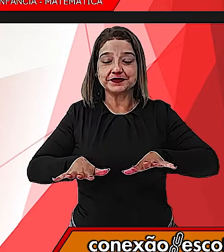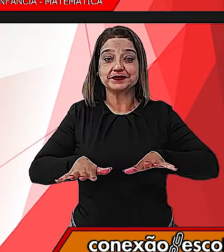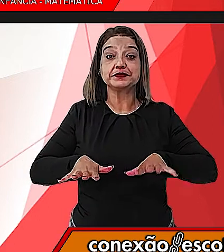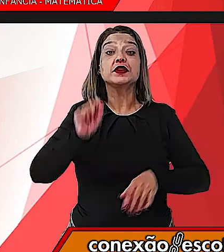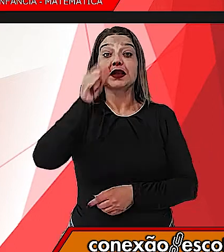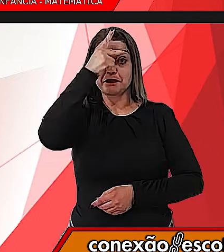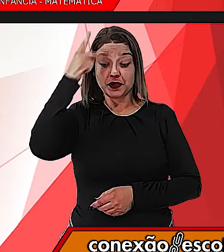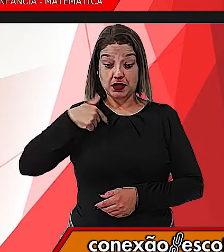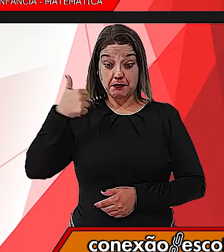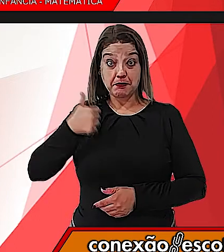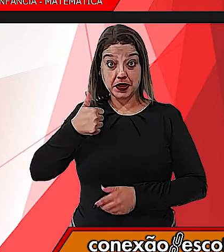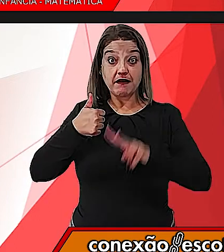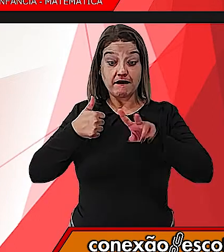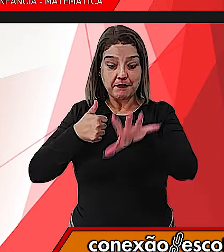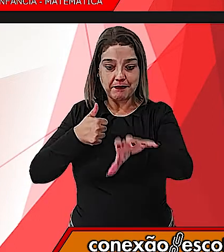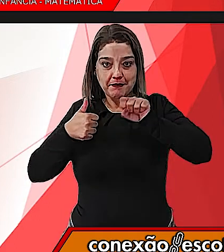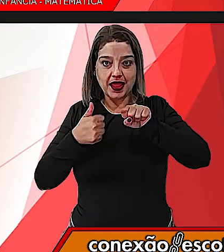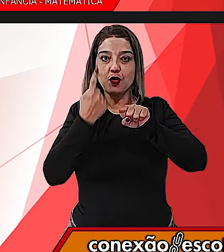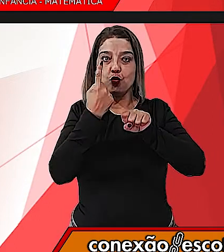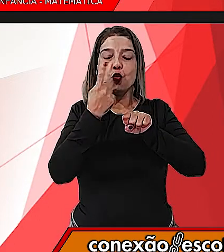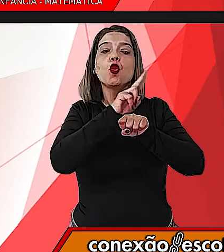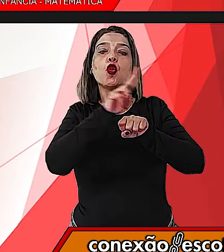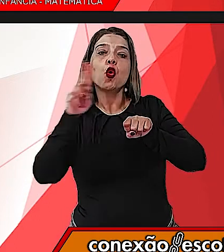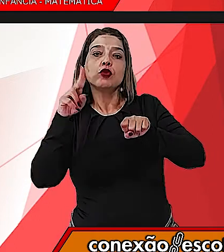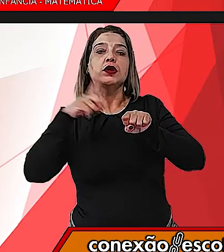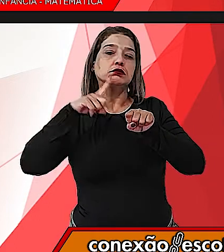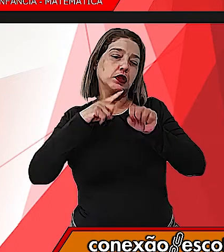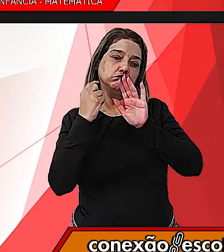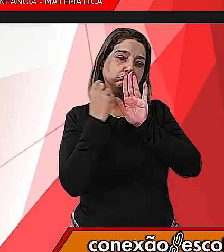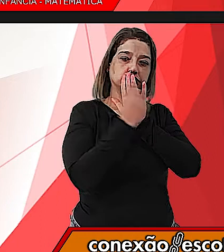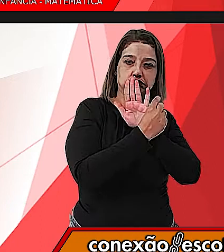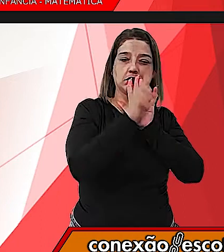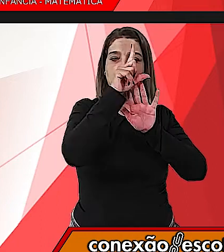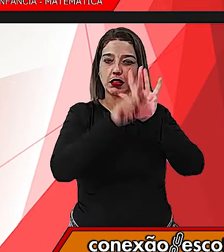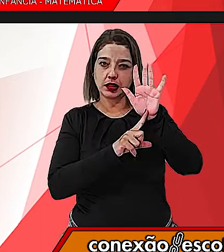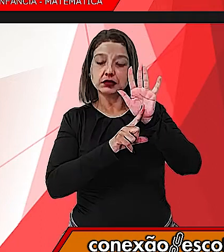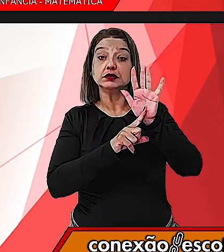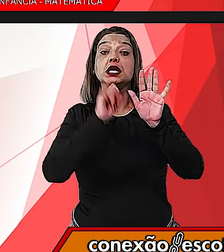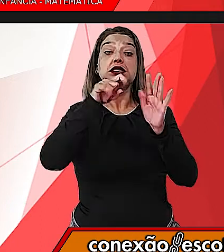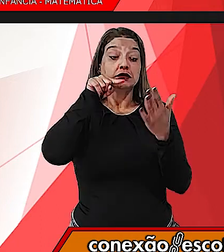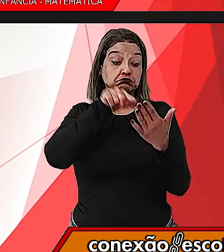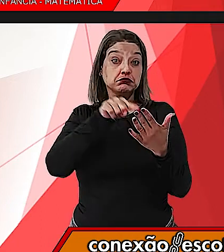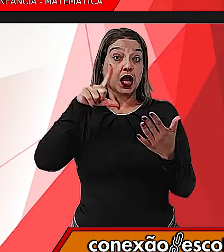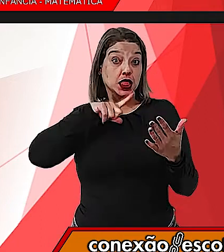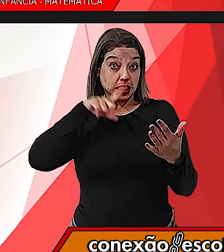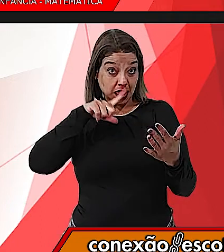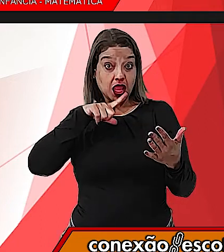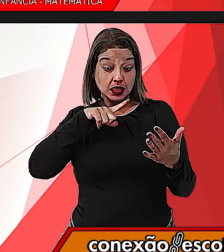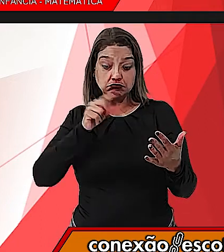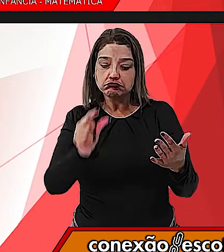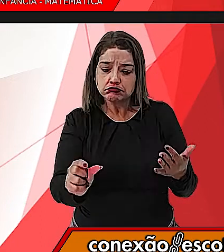O primeiro jogador pega uma ficha que tem escrito o nome de um produto, e se este produto estiver